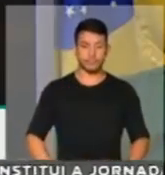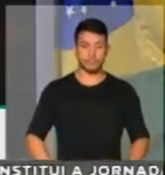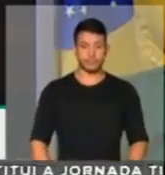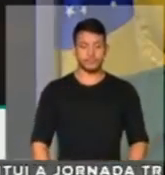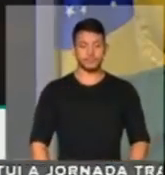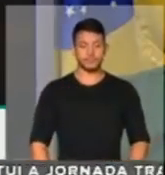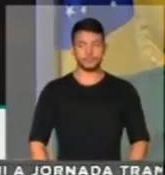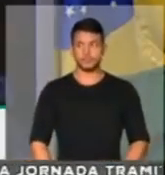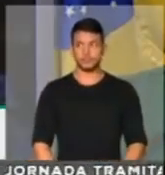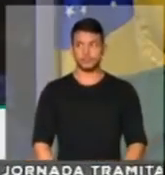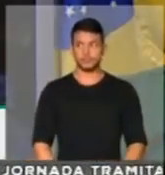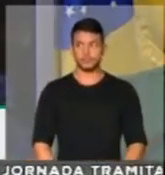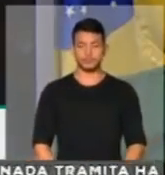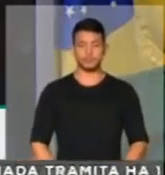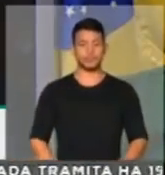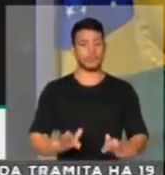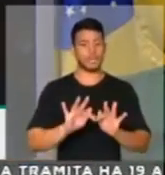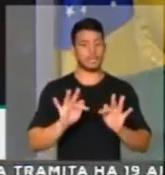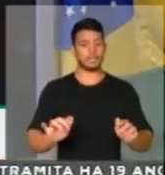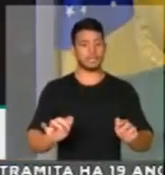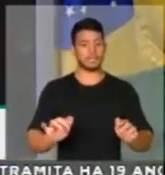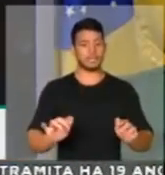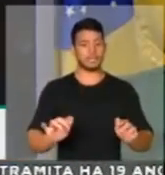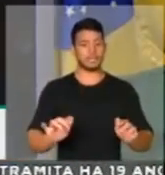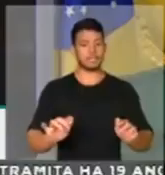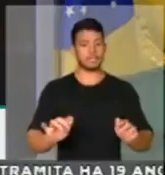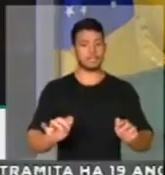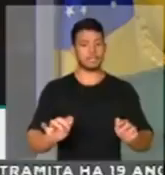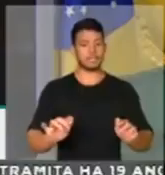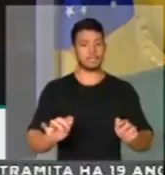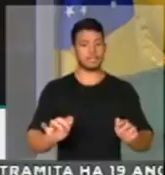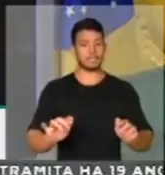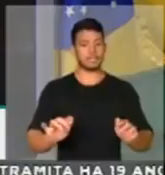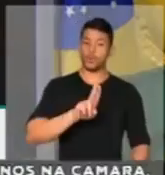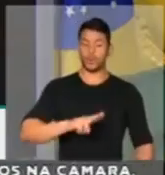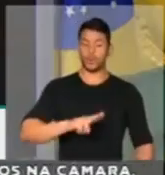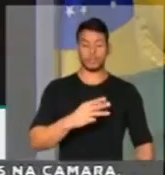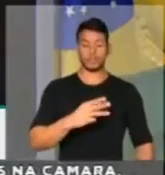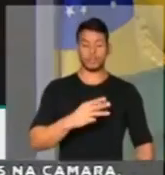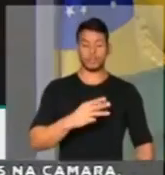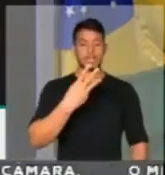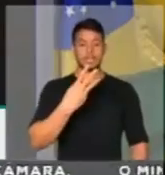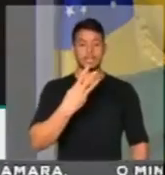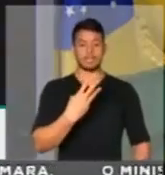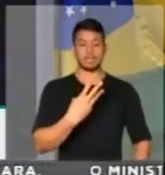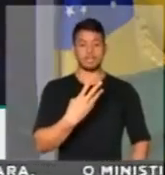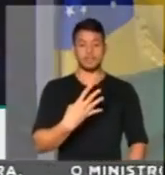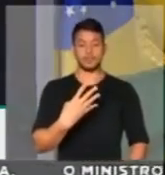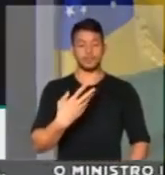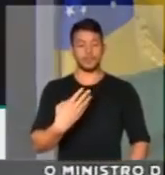escolha é simples. O parlamentar ou escolhe passar uma conta de 3,4 bi para o cidadão ou escolhe defender o interesse público.